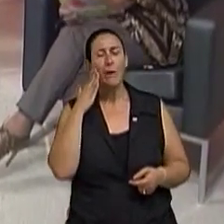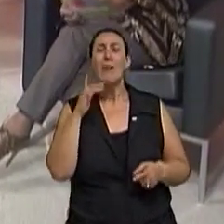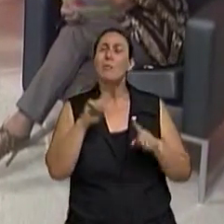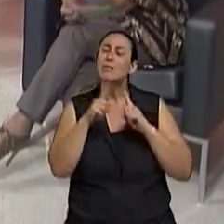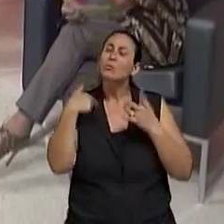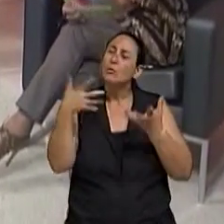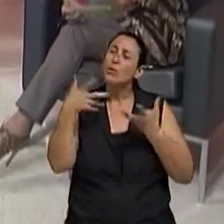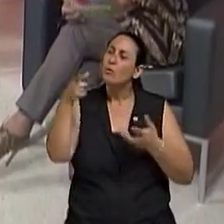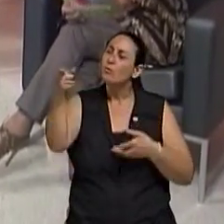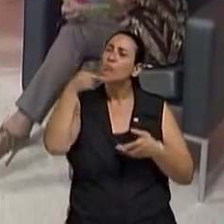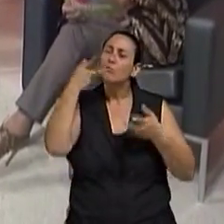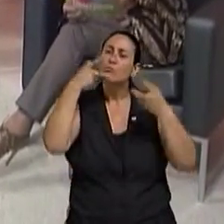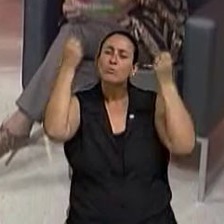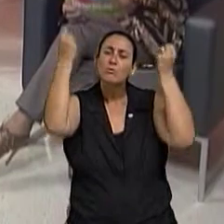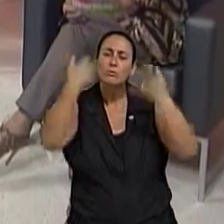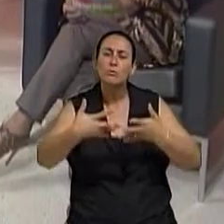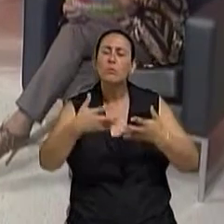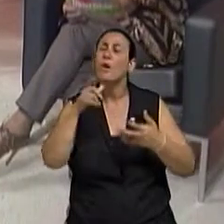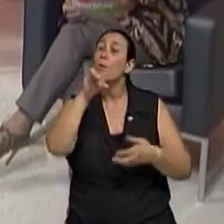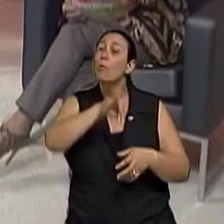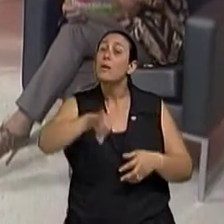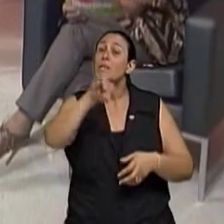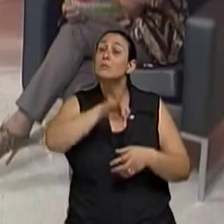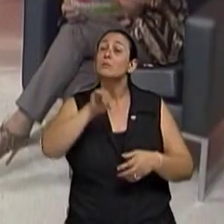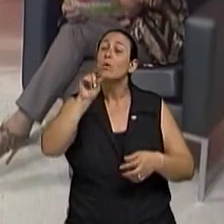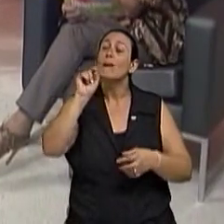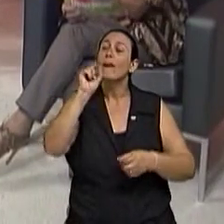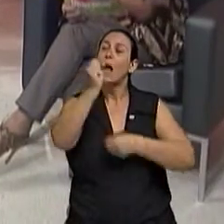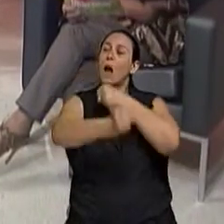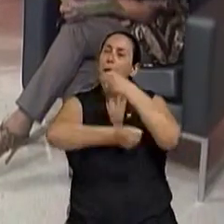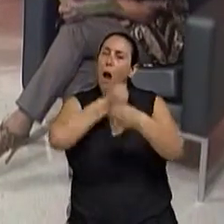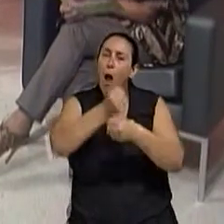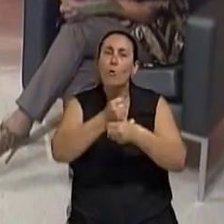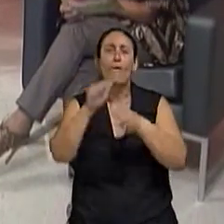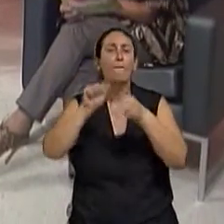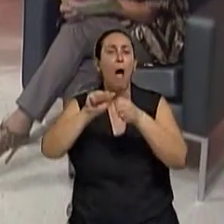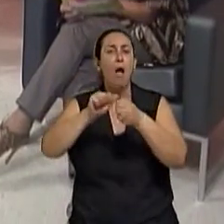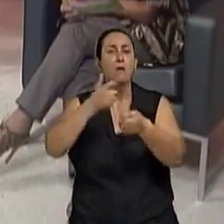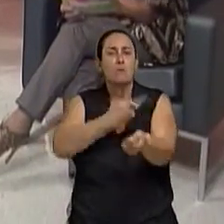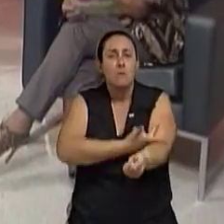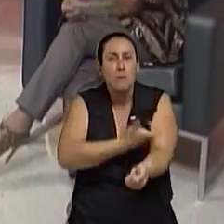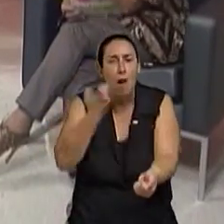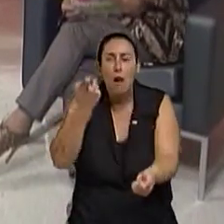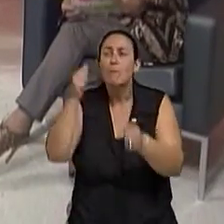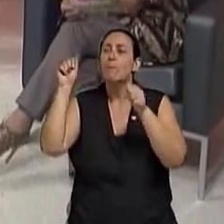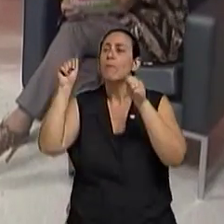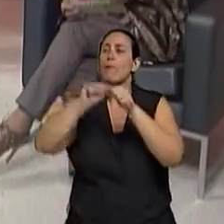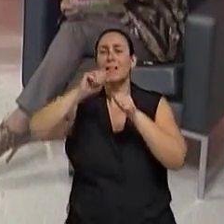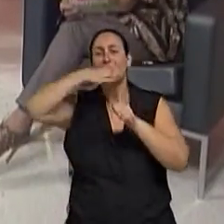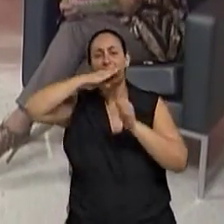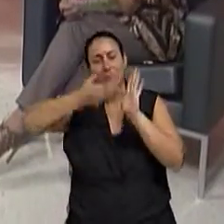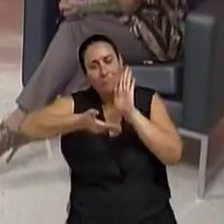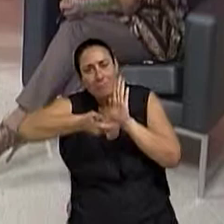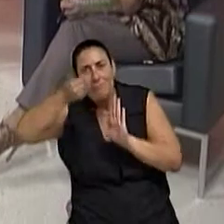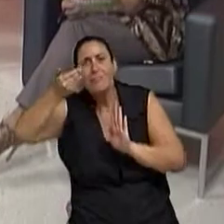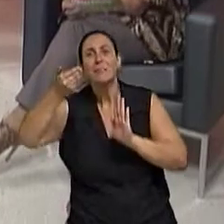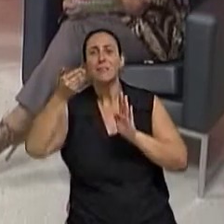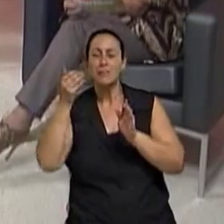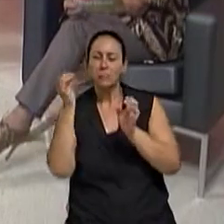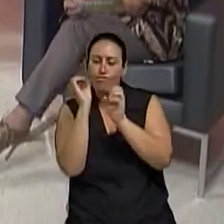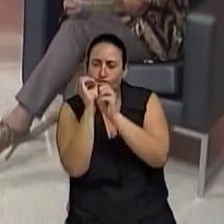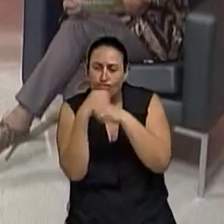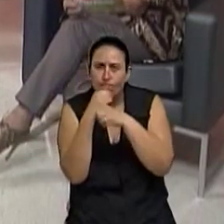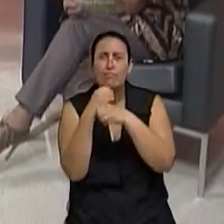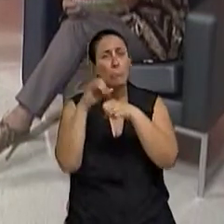queria que o senhor falasse sobre a importância dos exames anuais para nós, mulheres, né? E que os homens também incentivem as